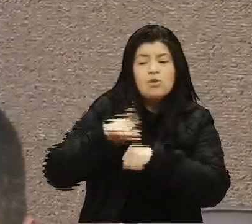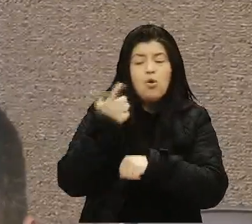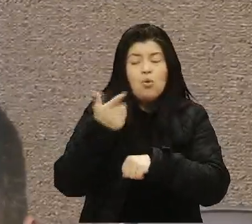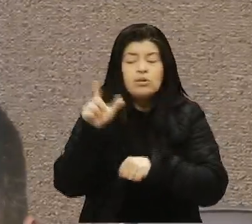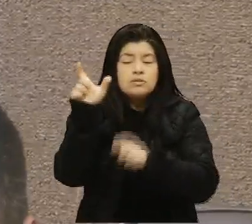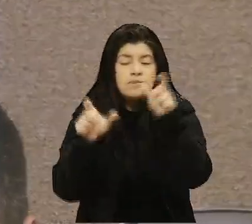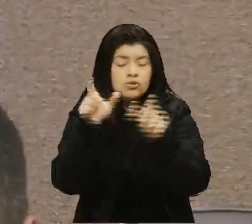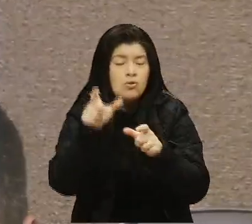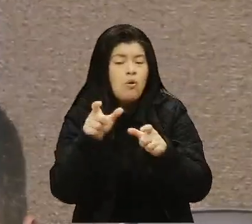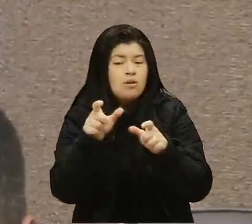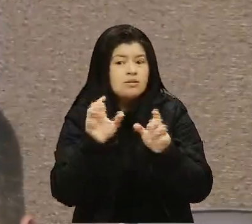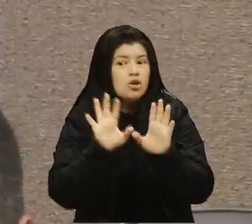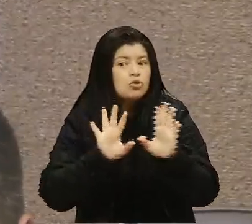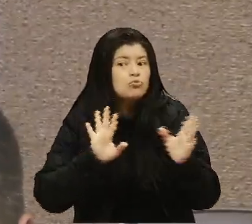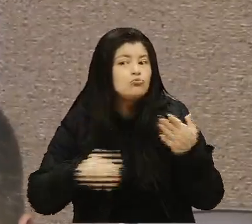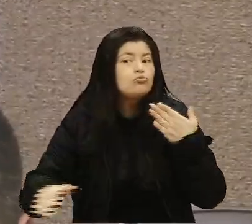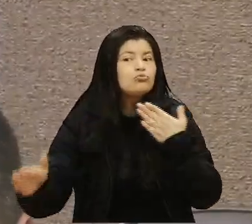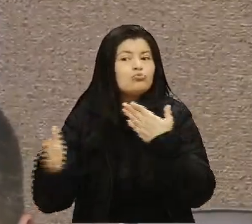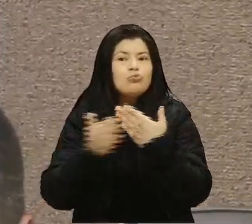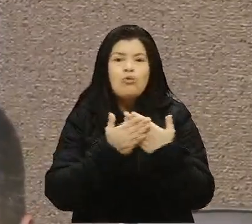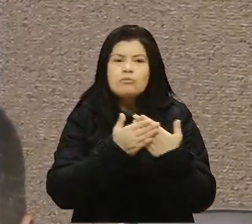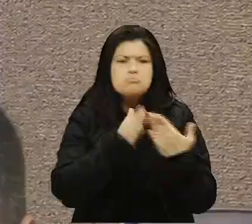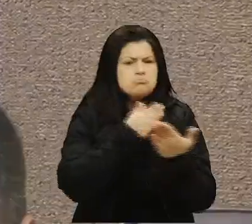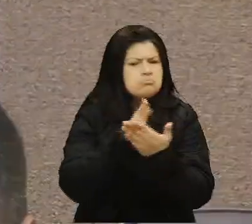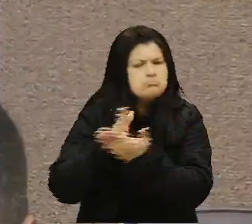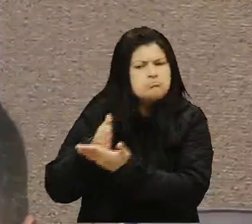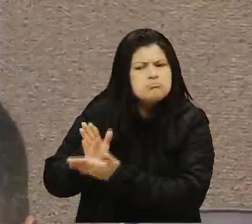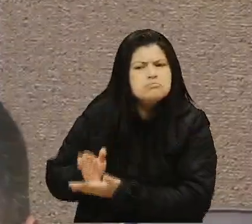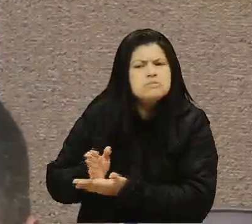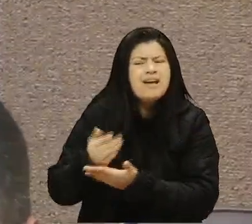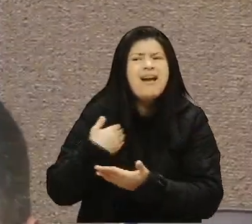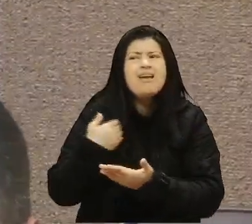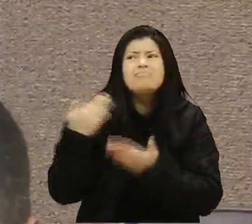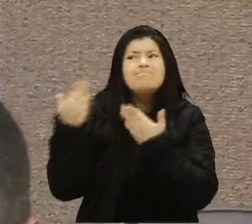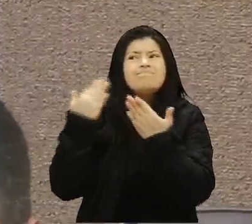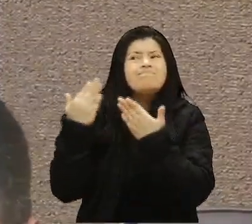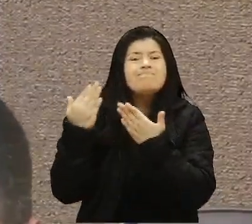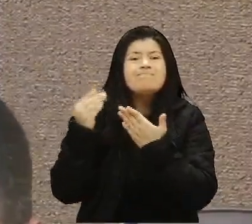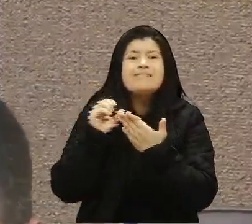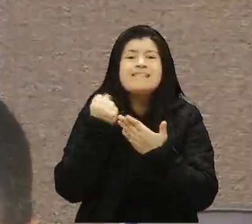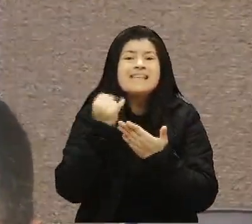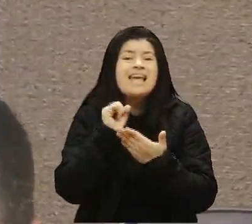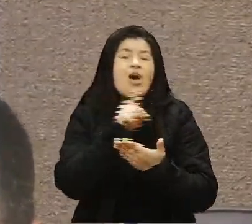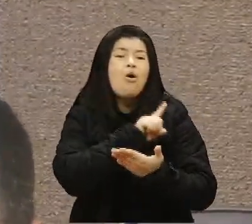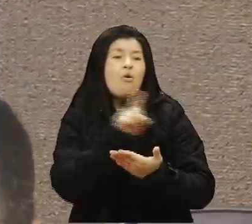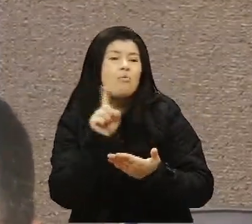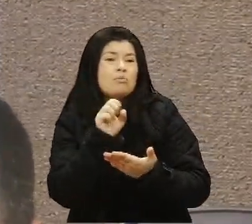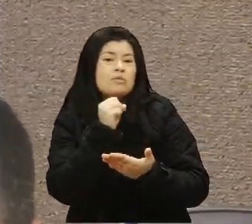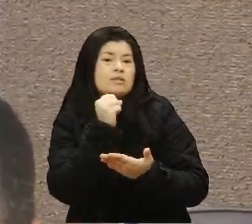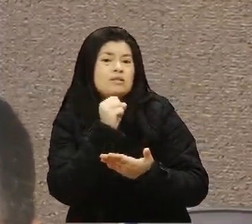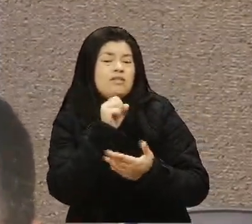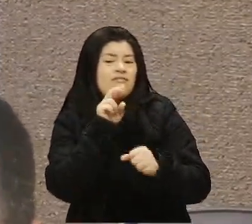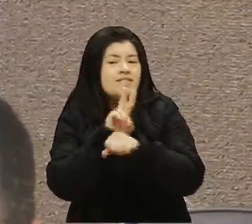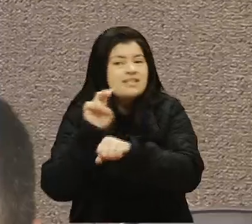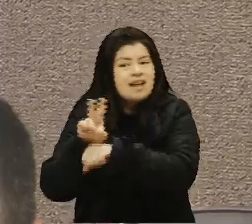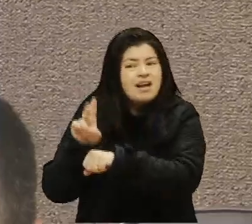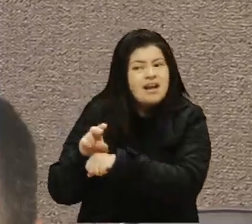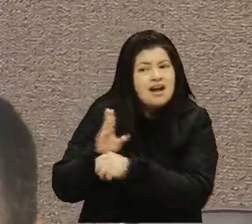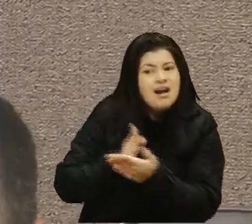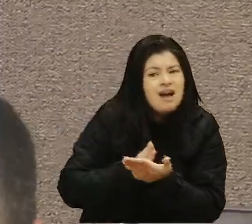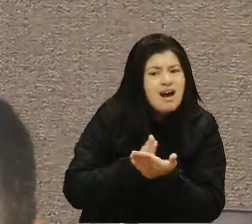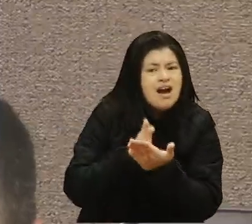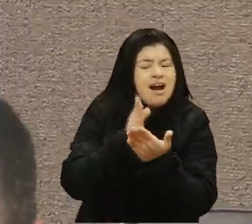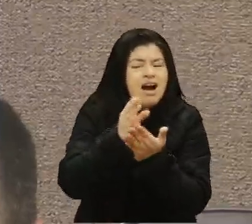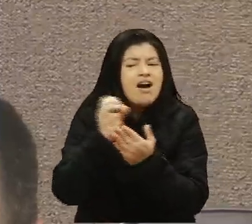e praticamente todas, de vários segmentos, dizem isso. Eu tenho dúvida se é fiscalização, essa linha tênue entre